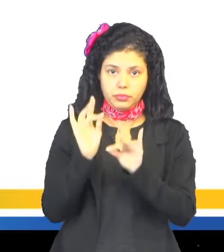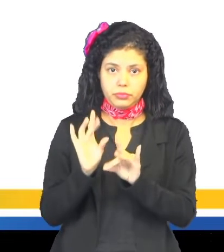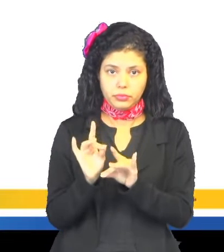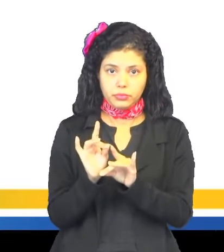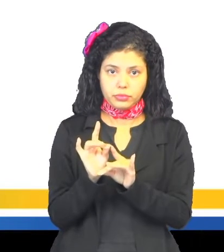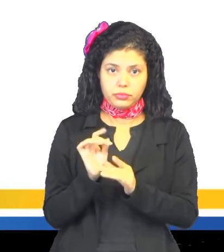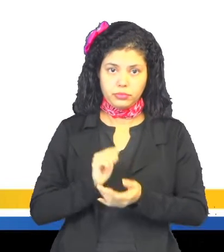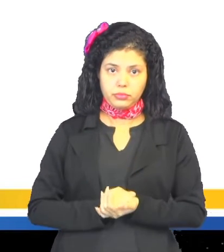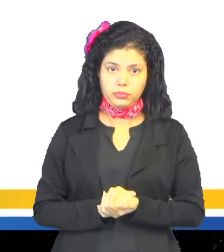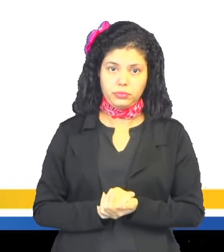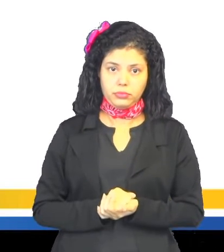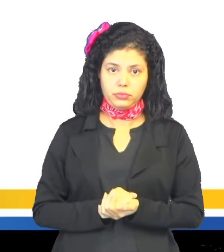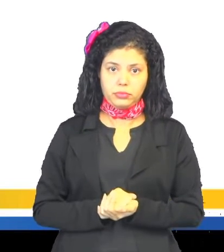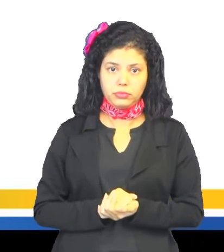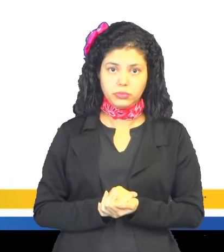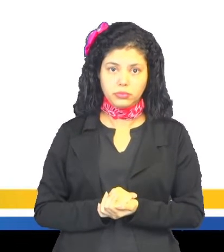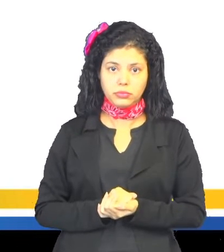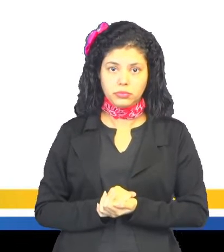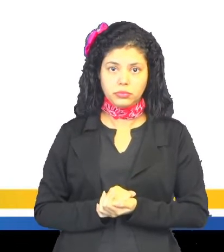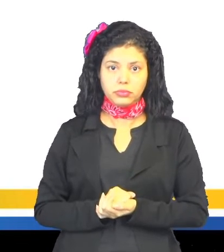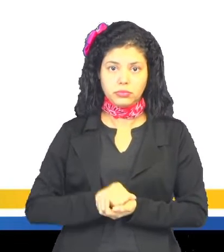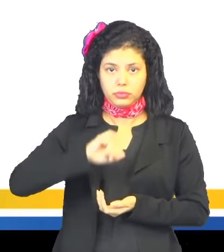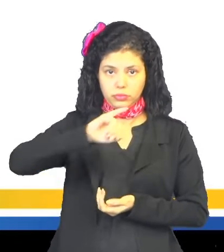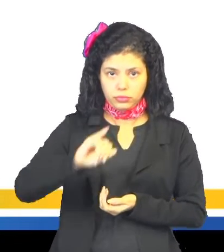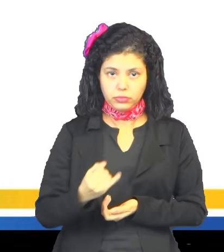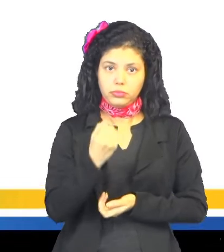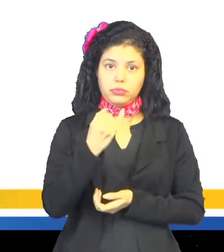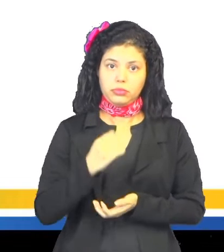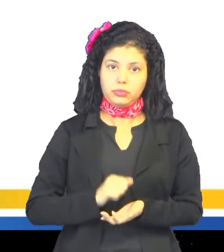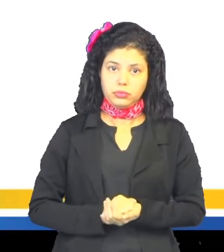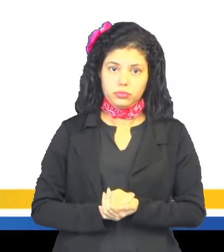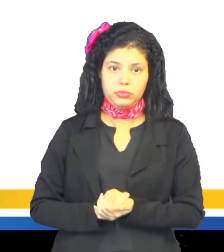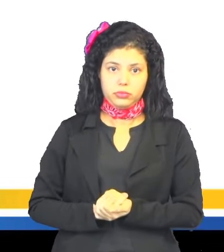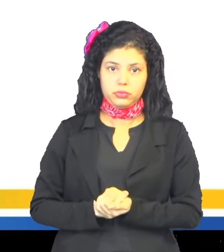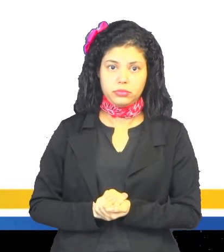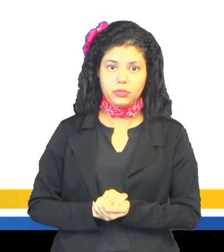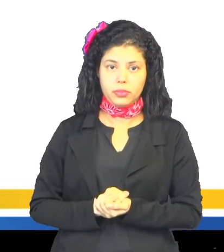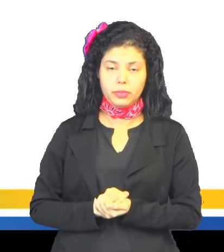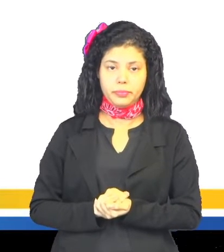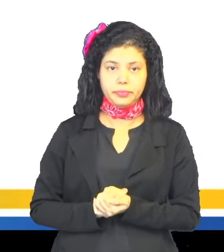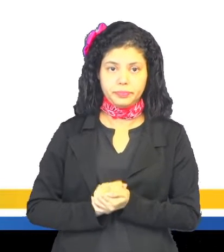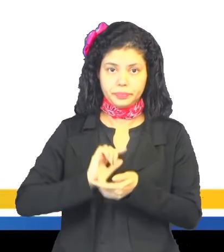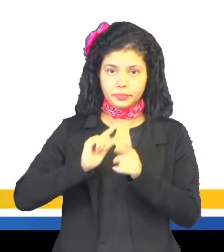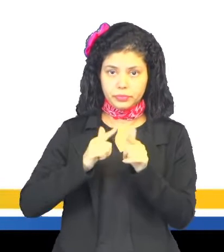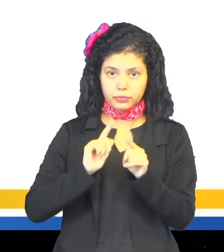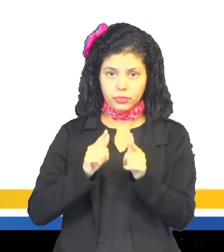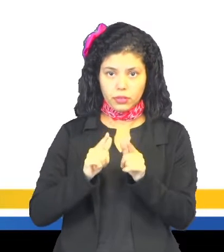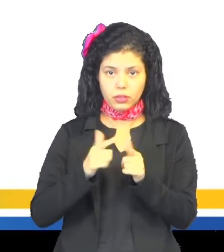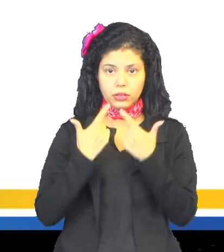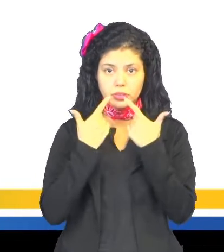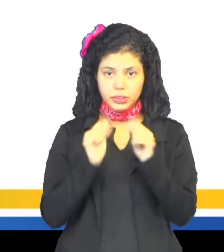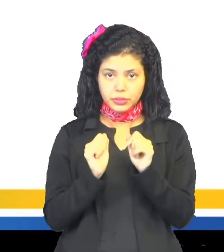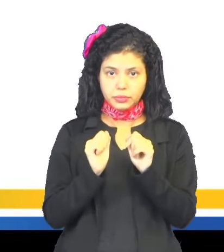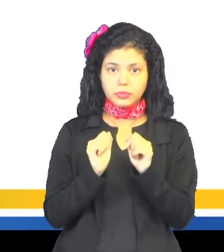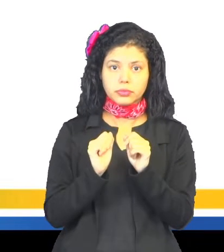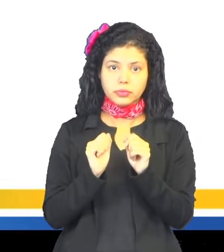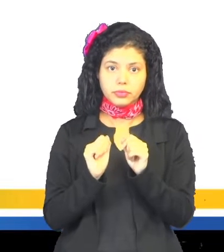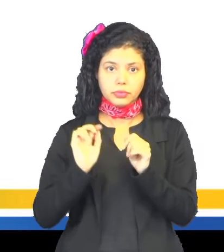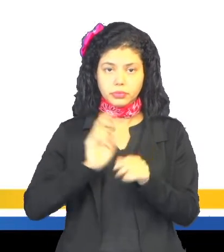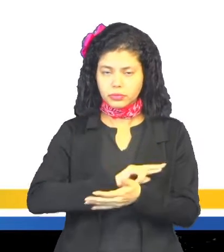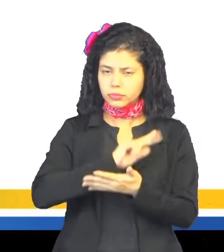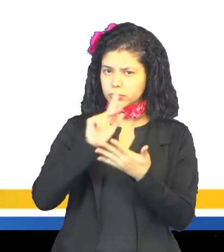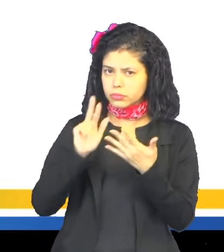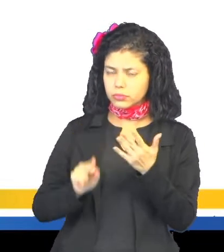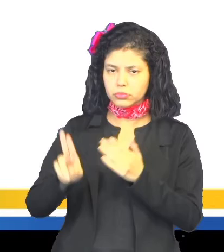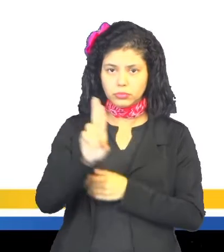para letra rota que é o nosso J que na língua espanhola galerinha aí ele tem vários